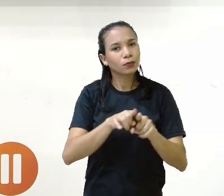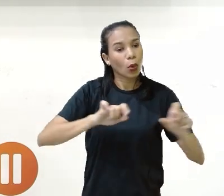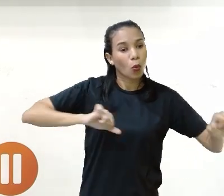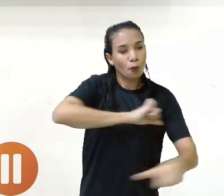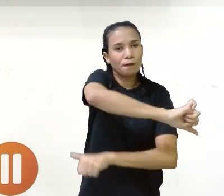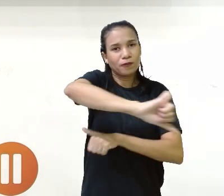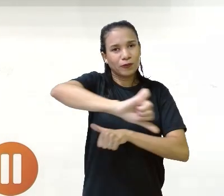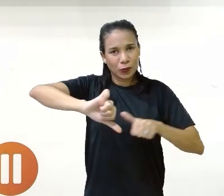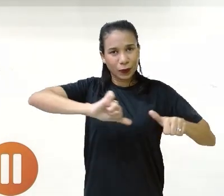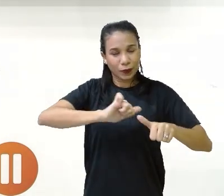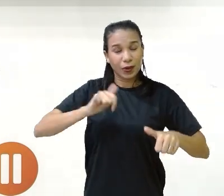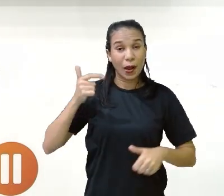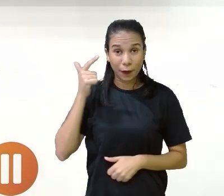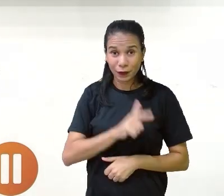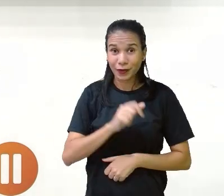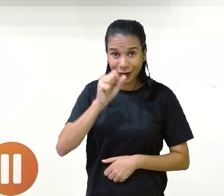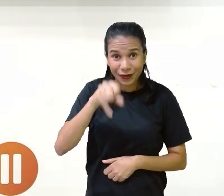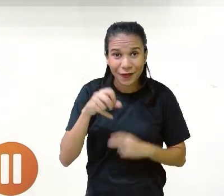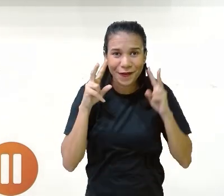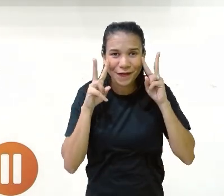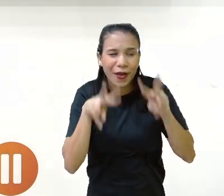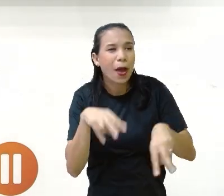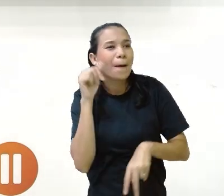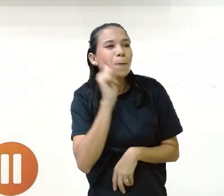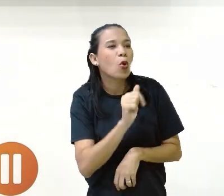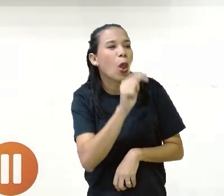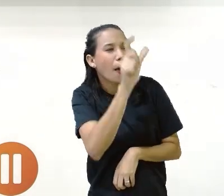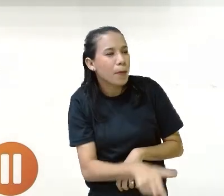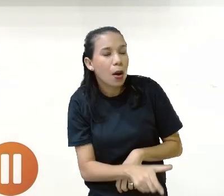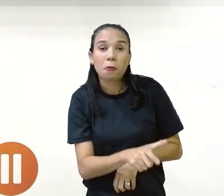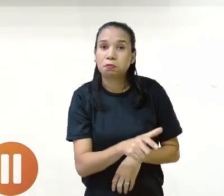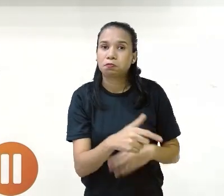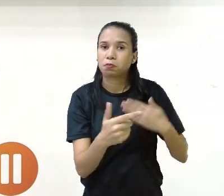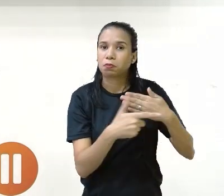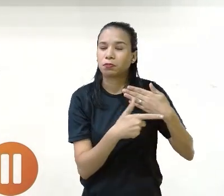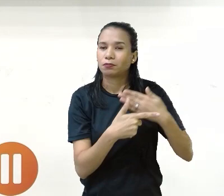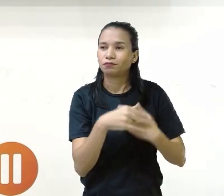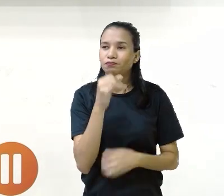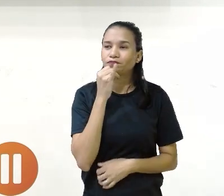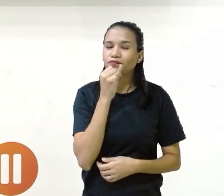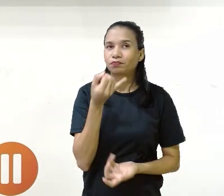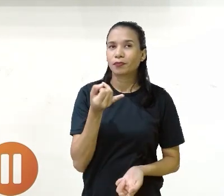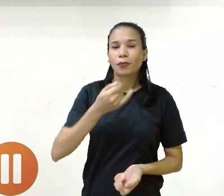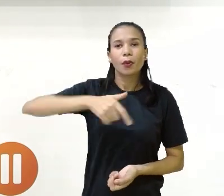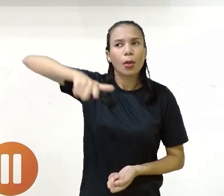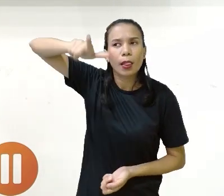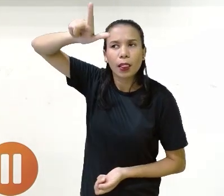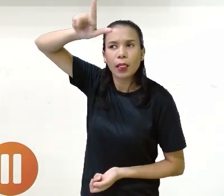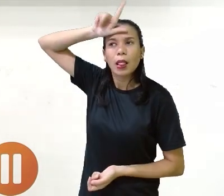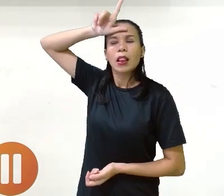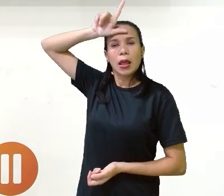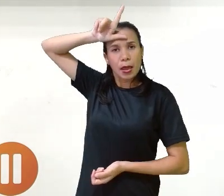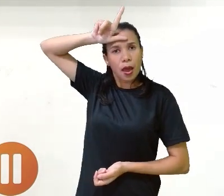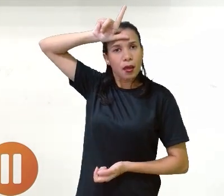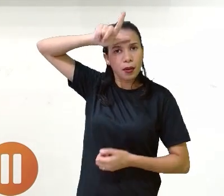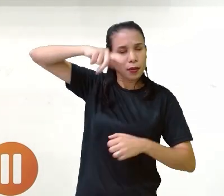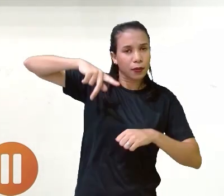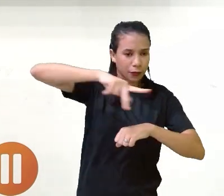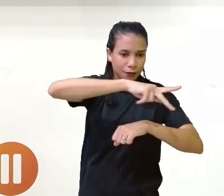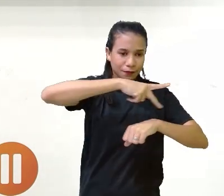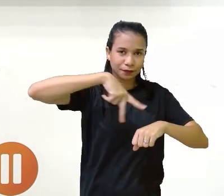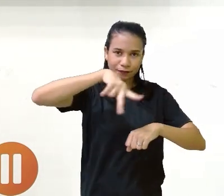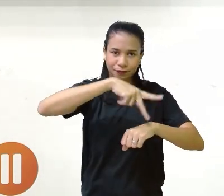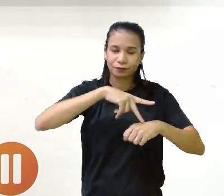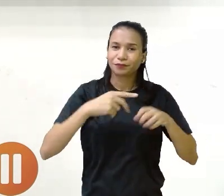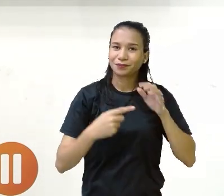A gente consegue ver mulheres exercendo o papel de líderes de países, eu vou mostrar